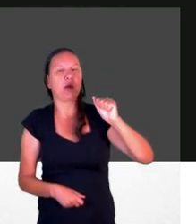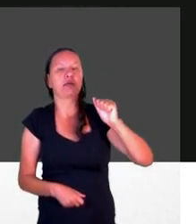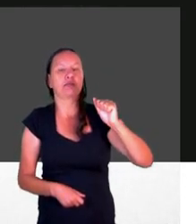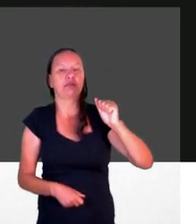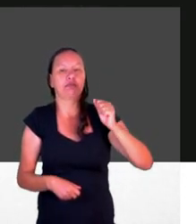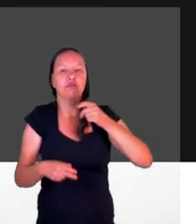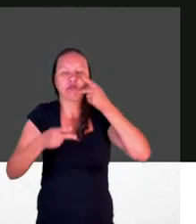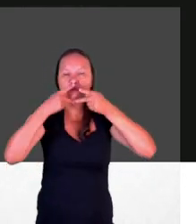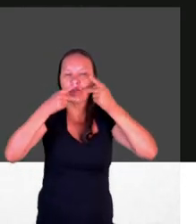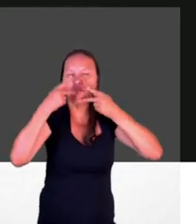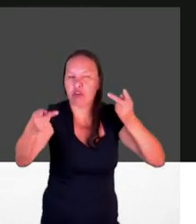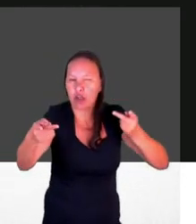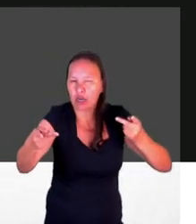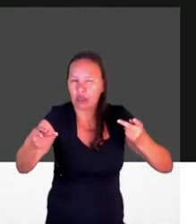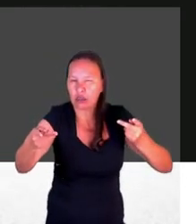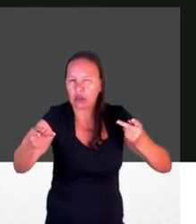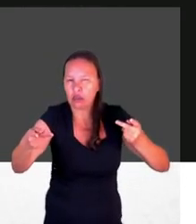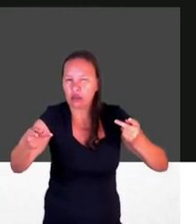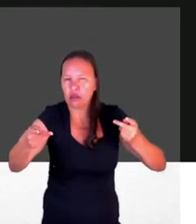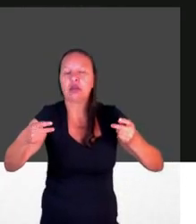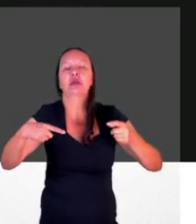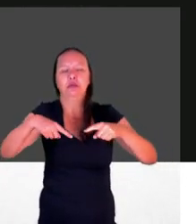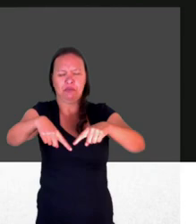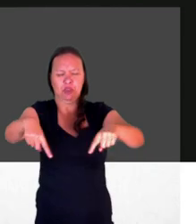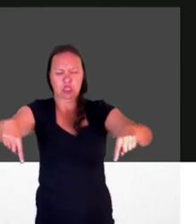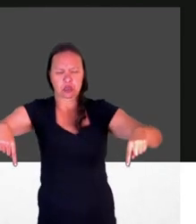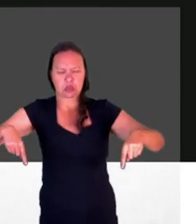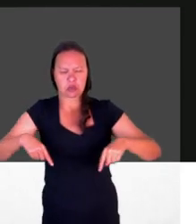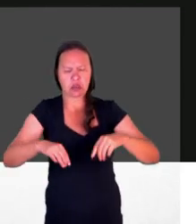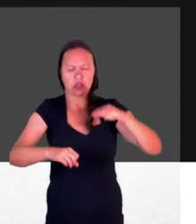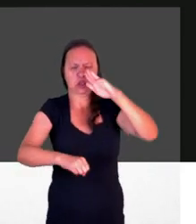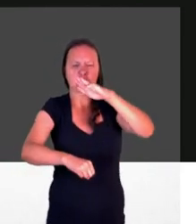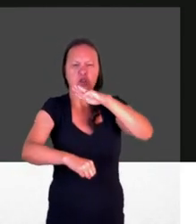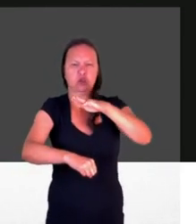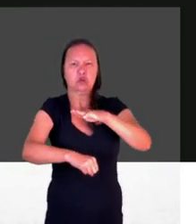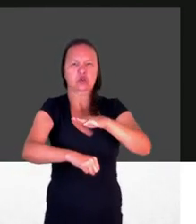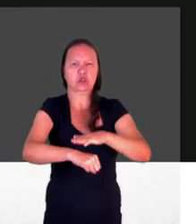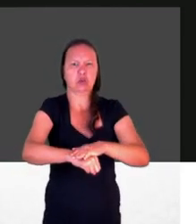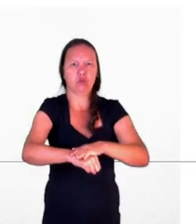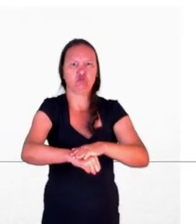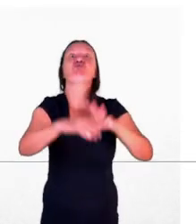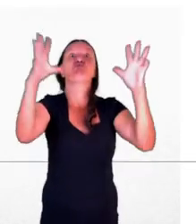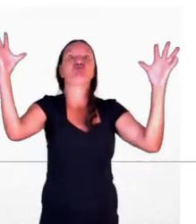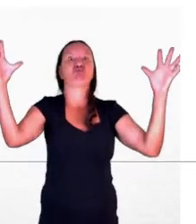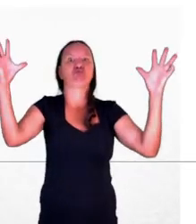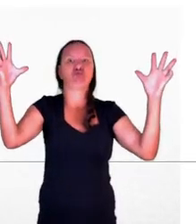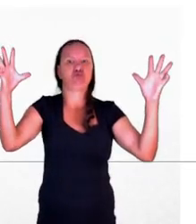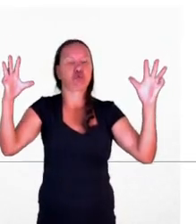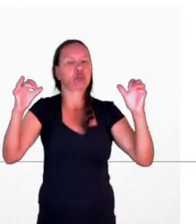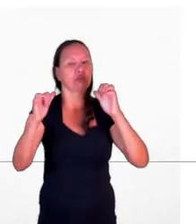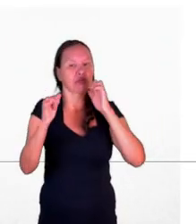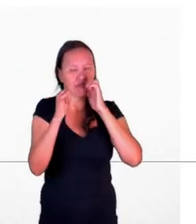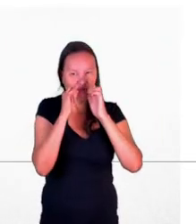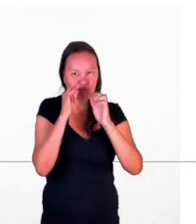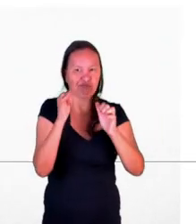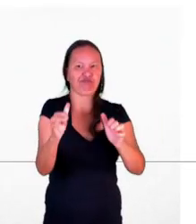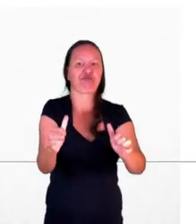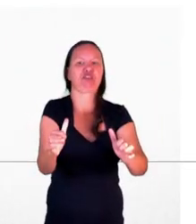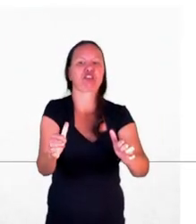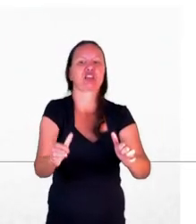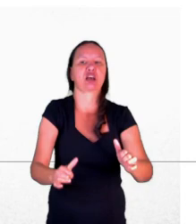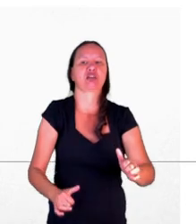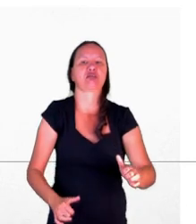ecológicos estamos sentados em uma bomba relógio não digam que não foram avisados e eu finalizo